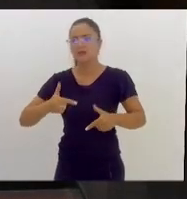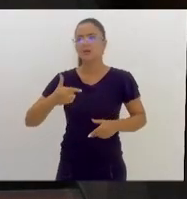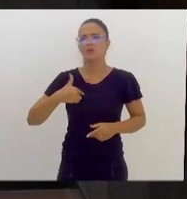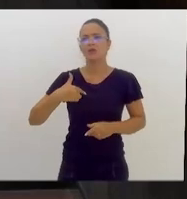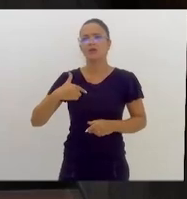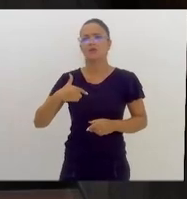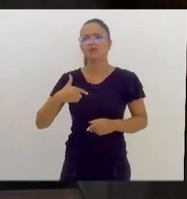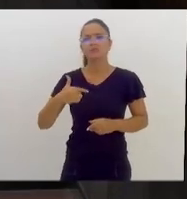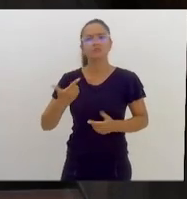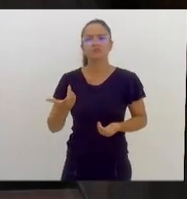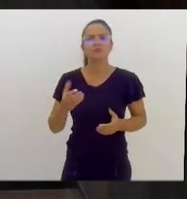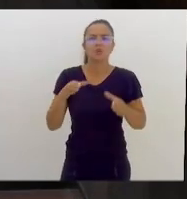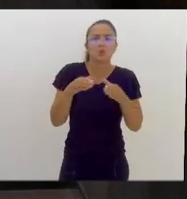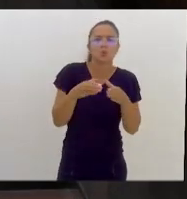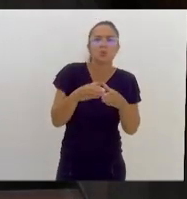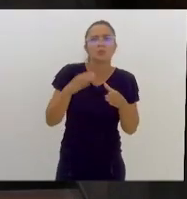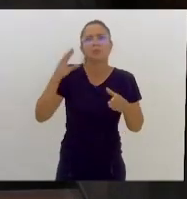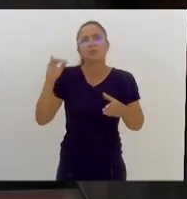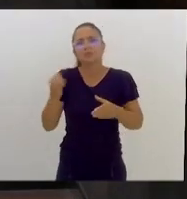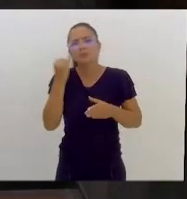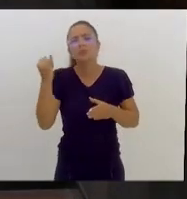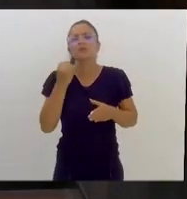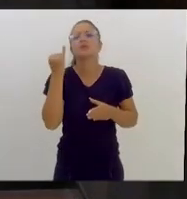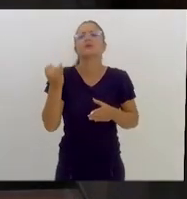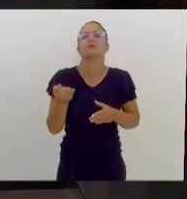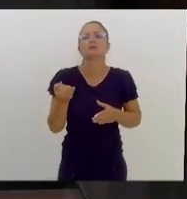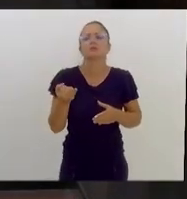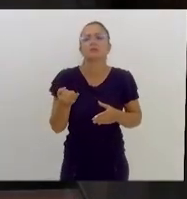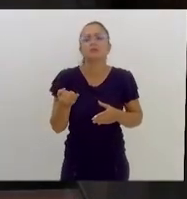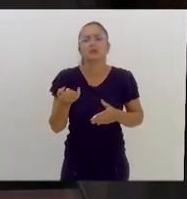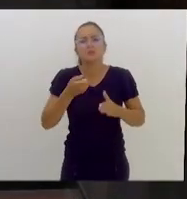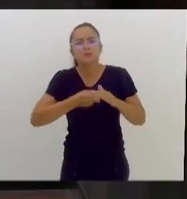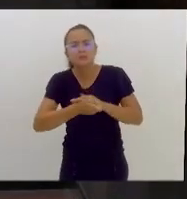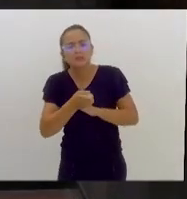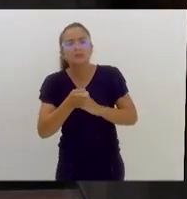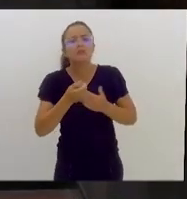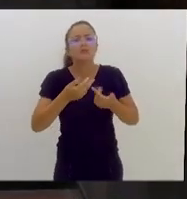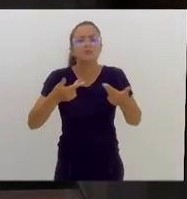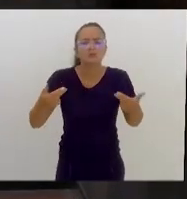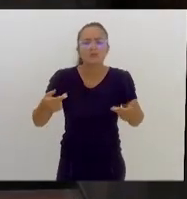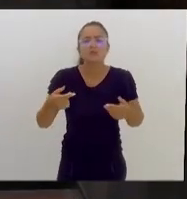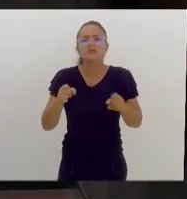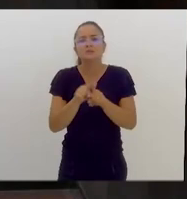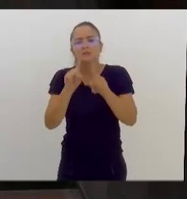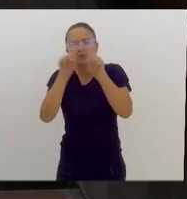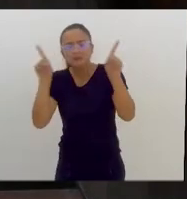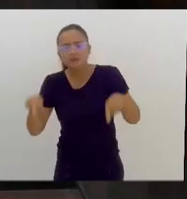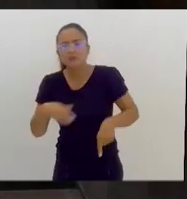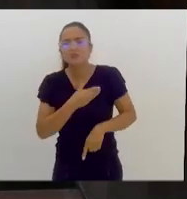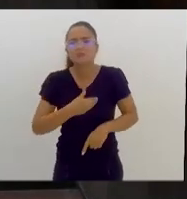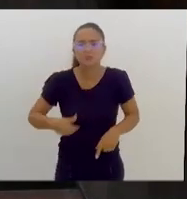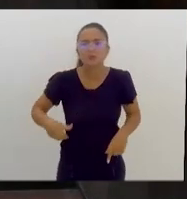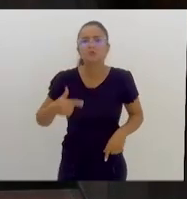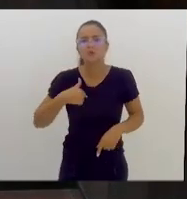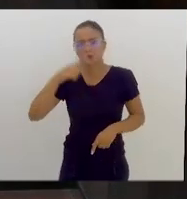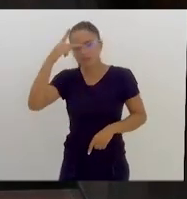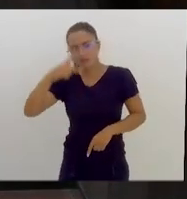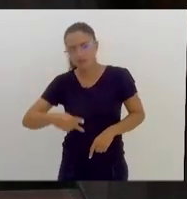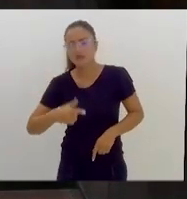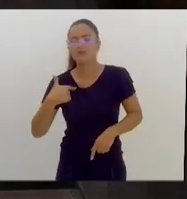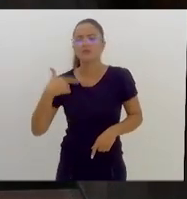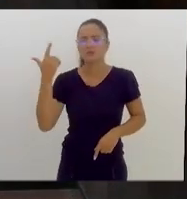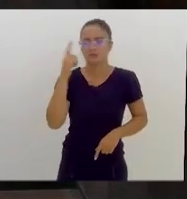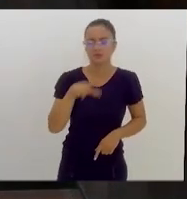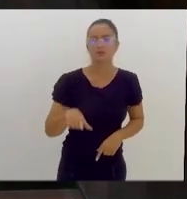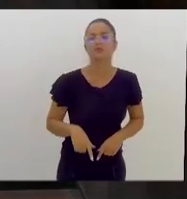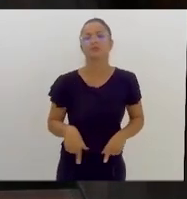comissões importantes, como a Comissão do Orçamento, que presidi no primeiro biênio, a Comissão de Servidores Públicos, que tanto fez por muitos